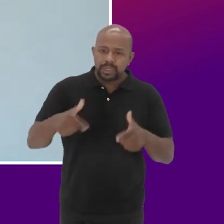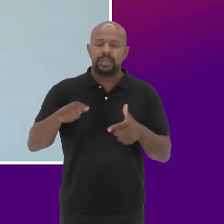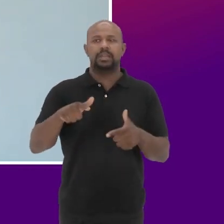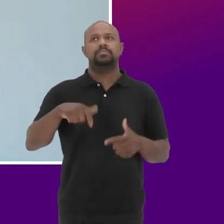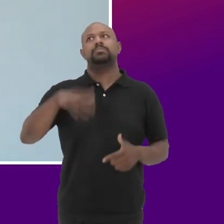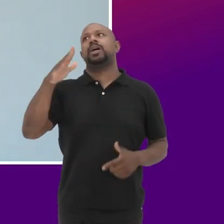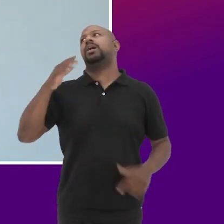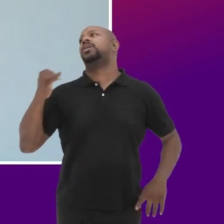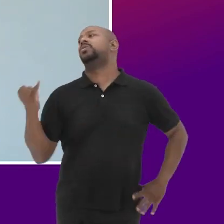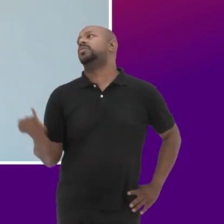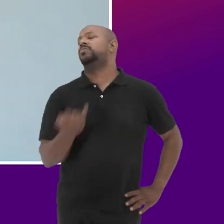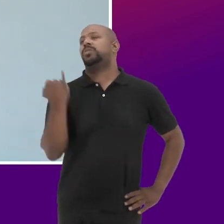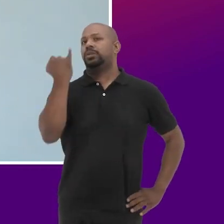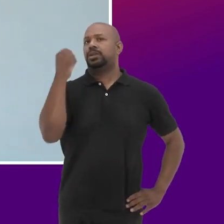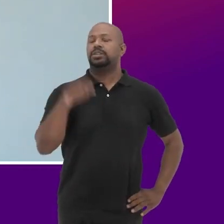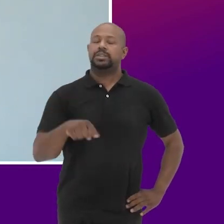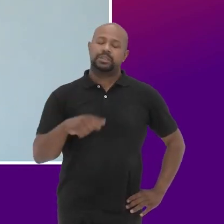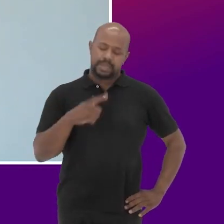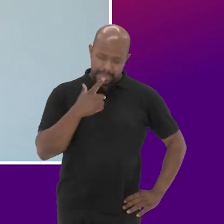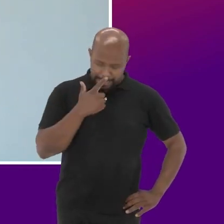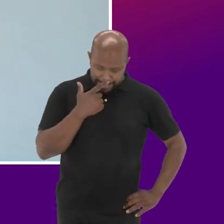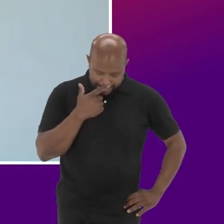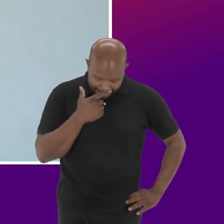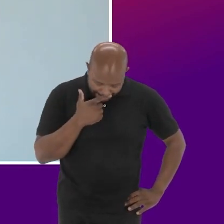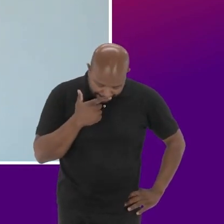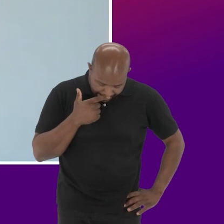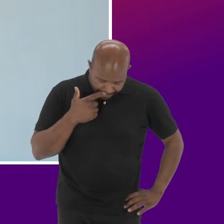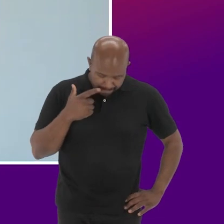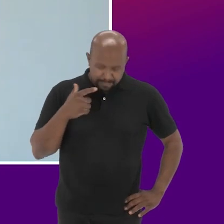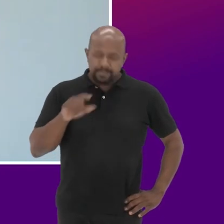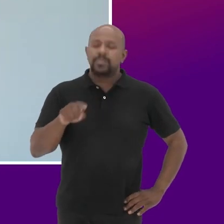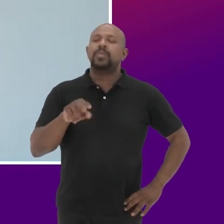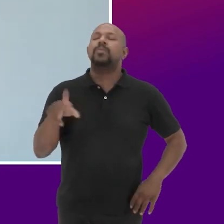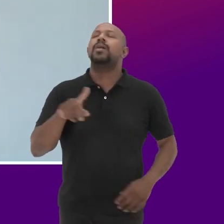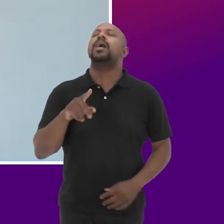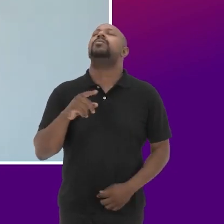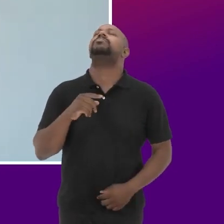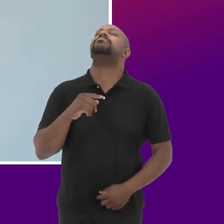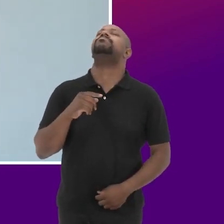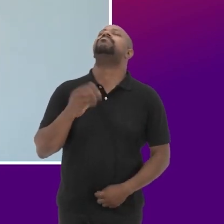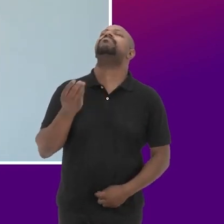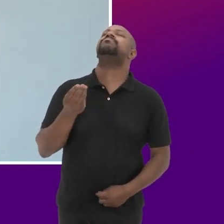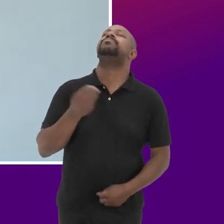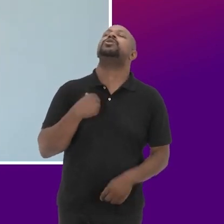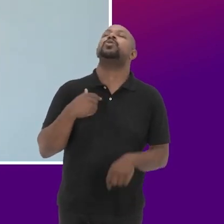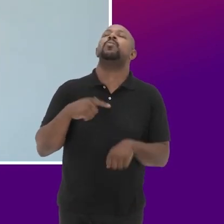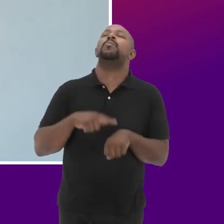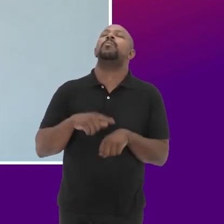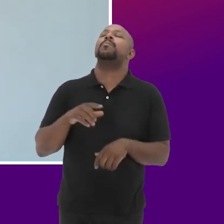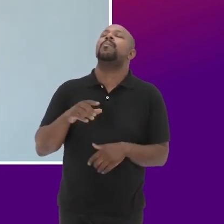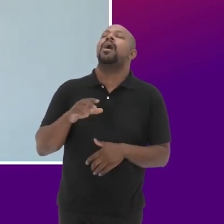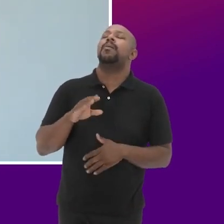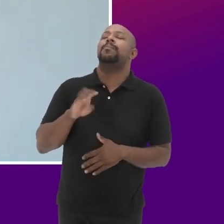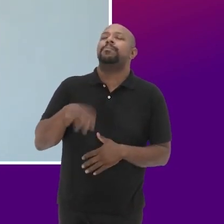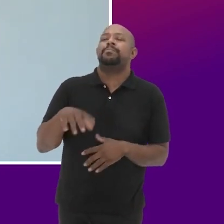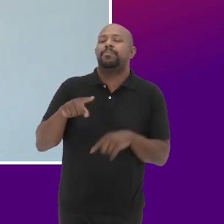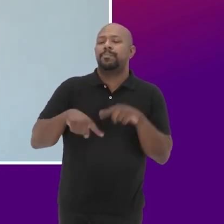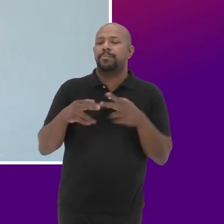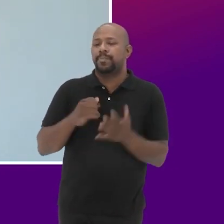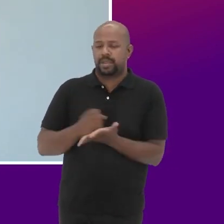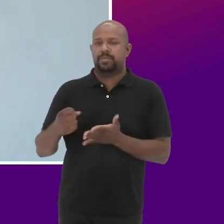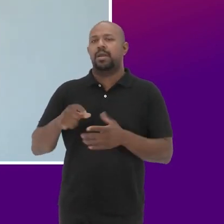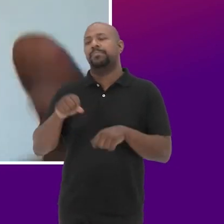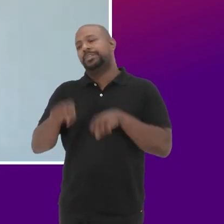ele torna-se ainda mais importante, né? Assim, num aluguel momentâneo de um bem, né, você quer contratar um